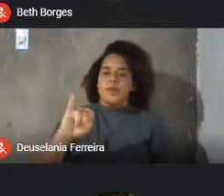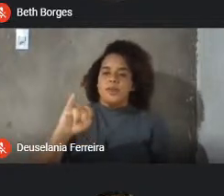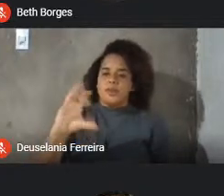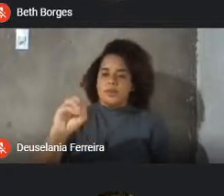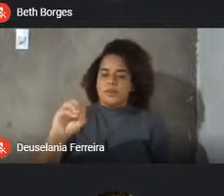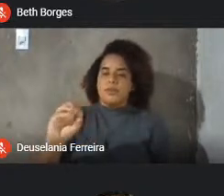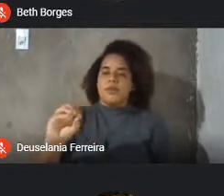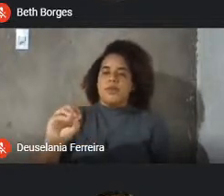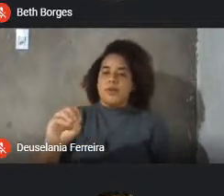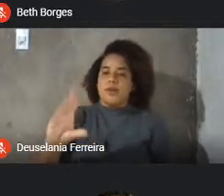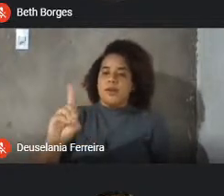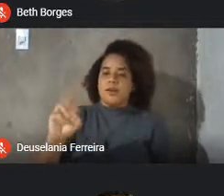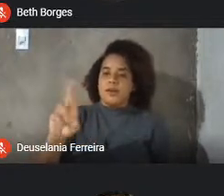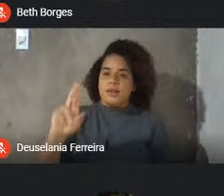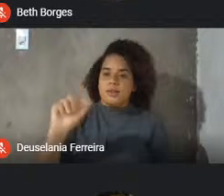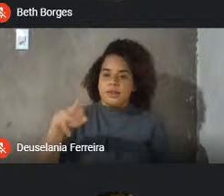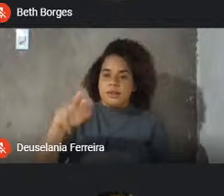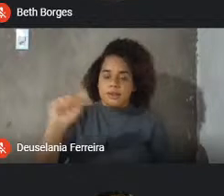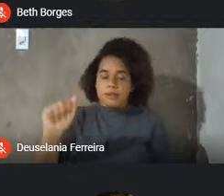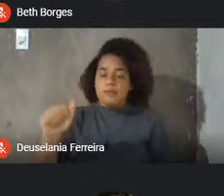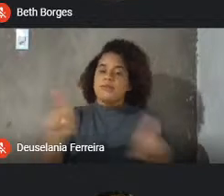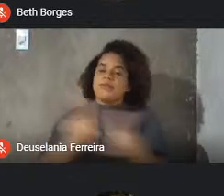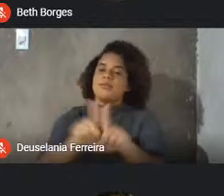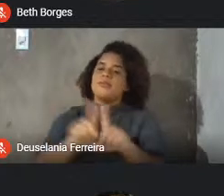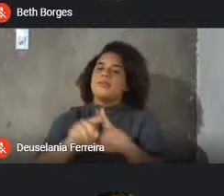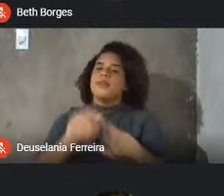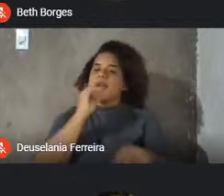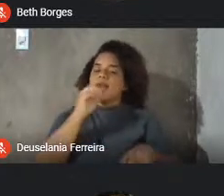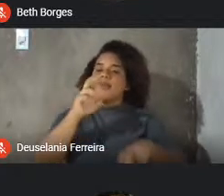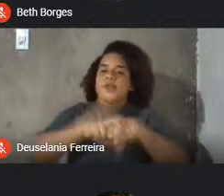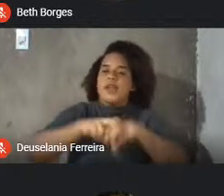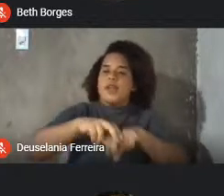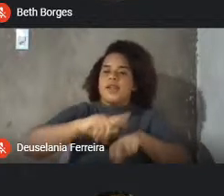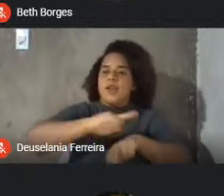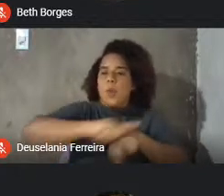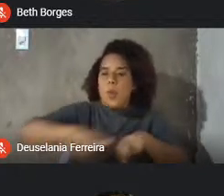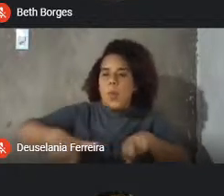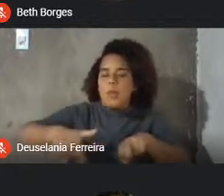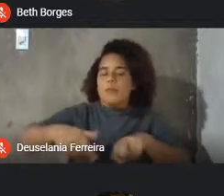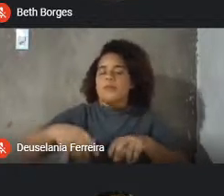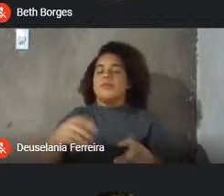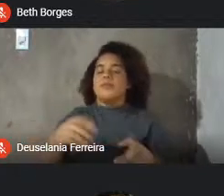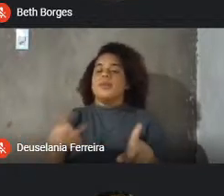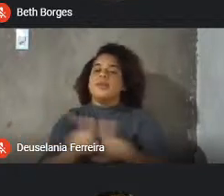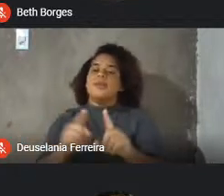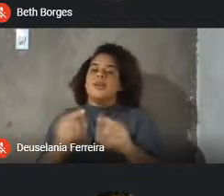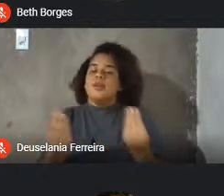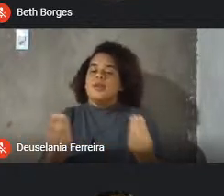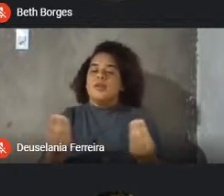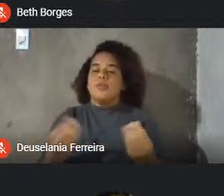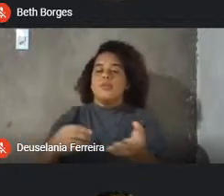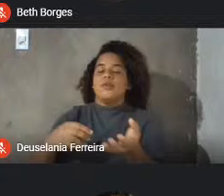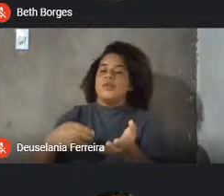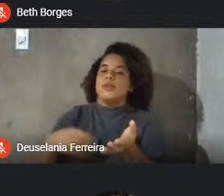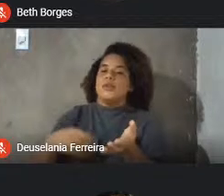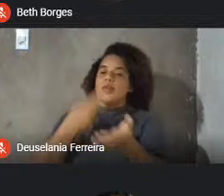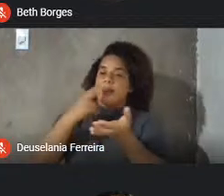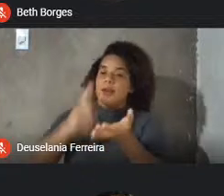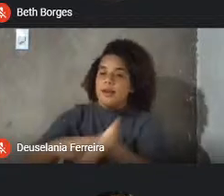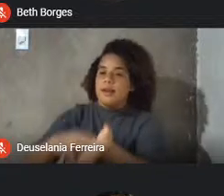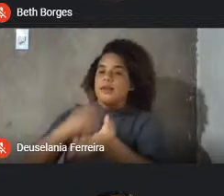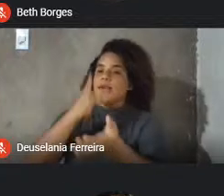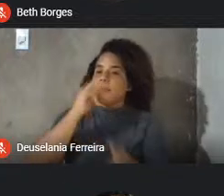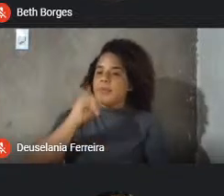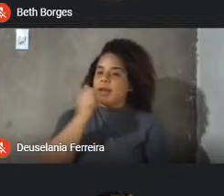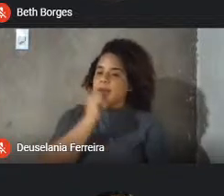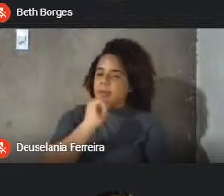vazia, tá? E ideias de carta aos pais, onde a pessoa vai trabalhando essa questão do perdão e também